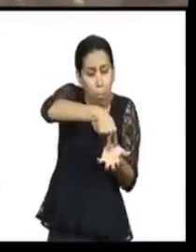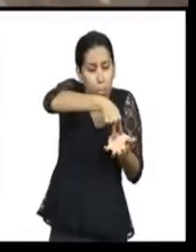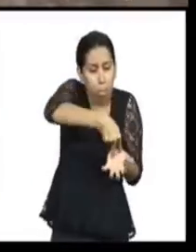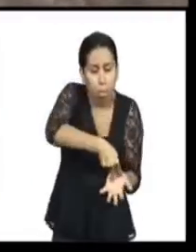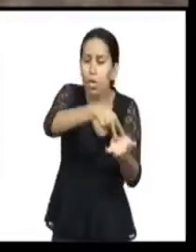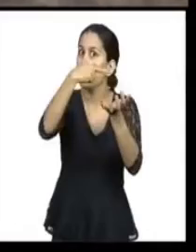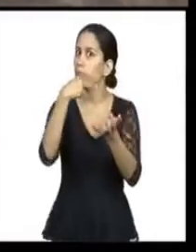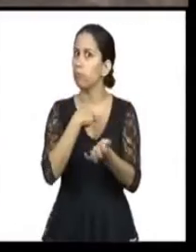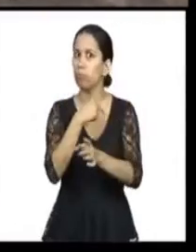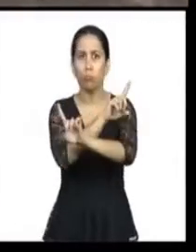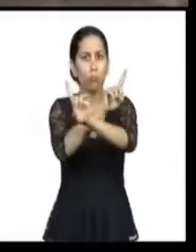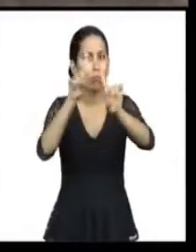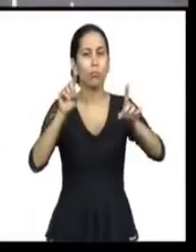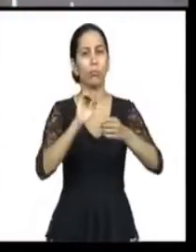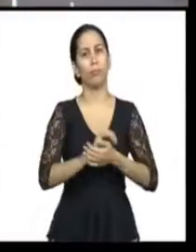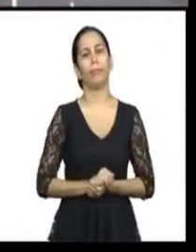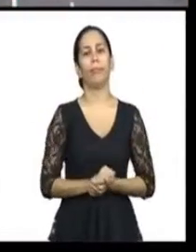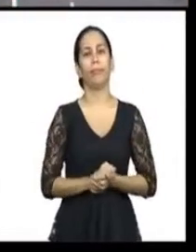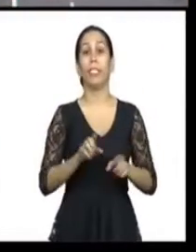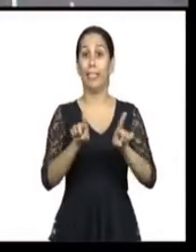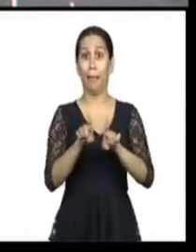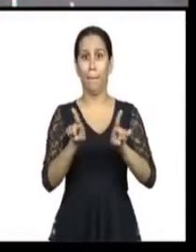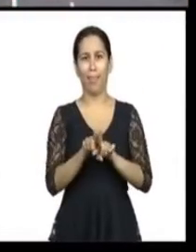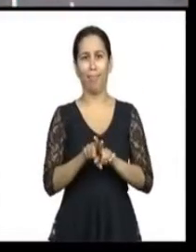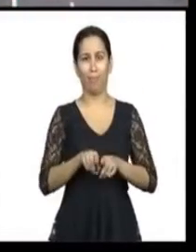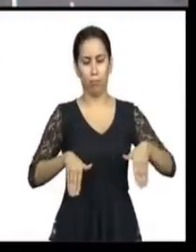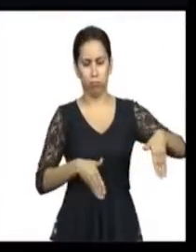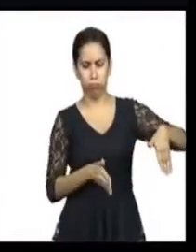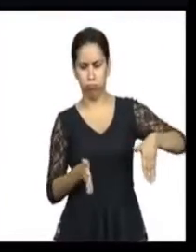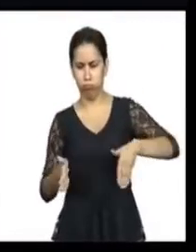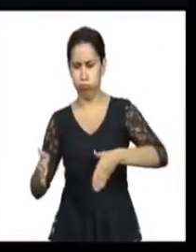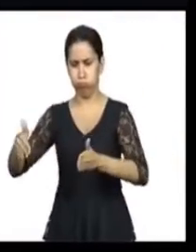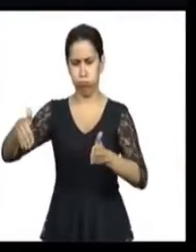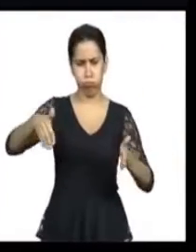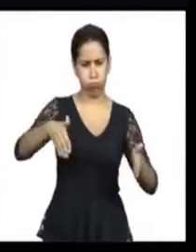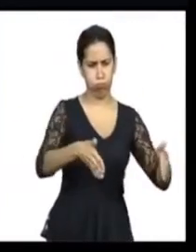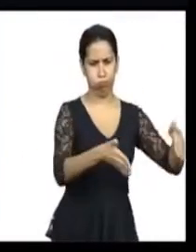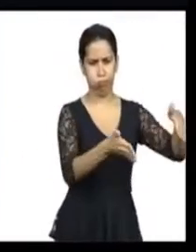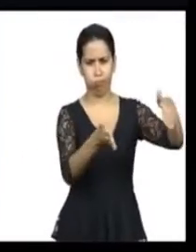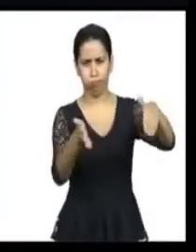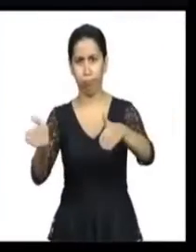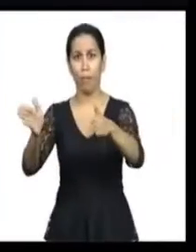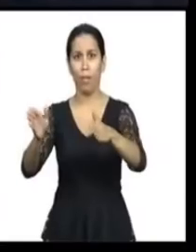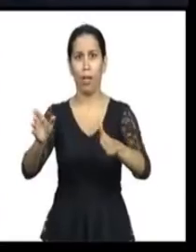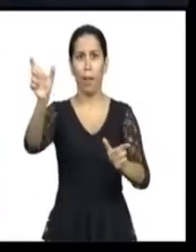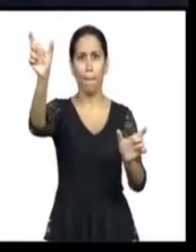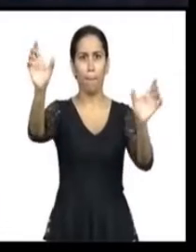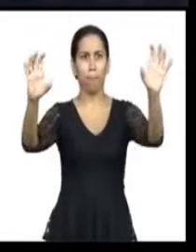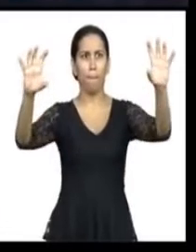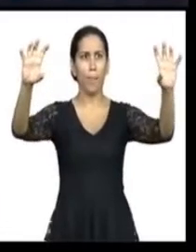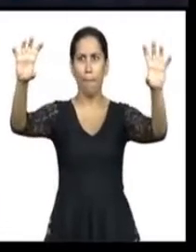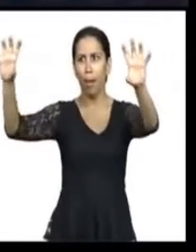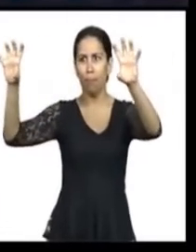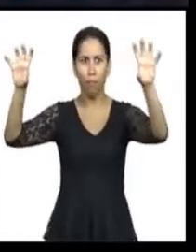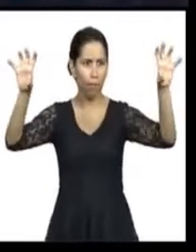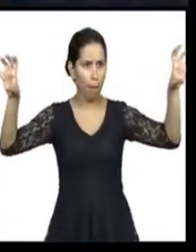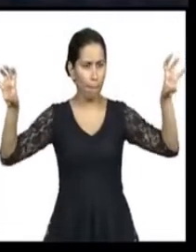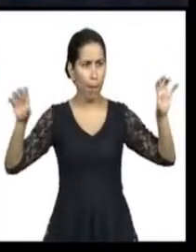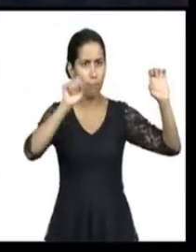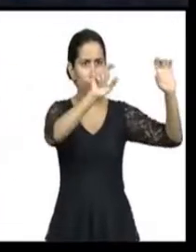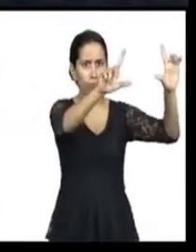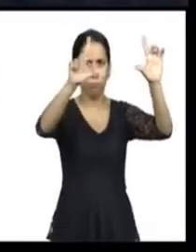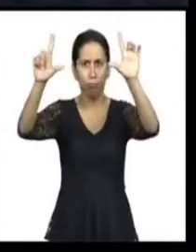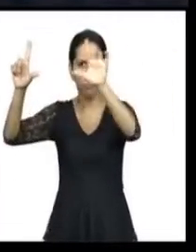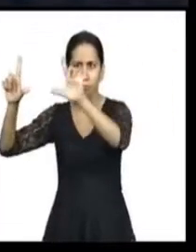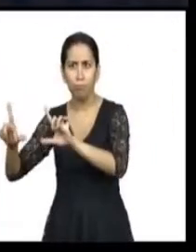pista, leiras de proteção indicam até onde você deve ir, mesmo se você estiver no escuro. Sinalizações garantem a